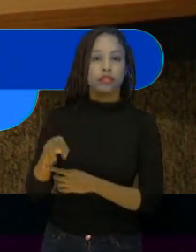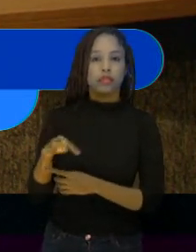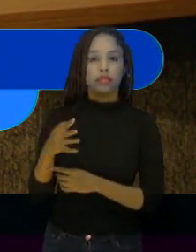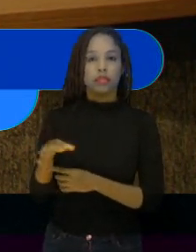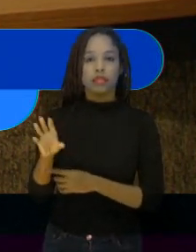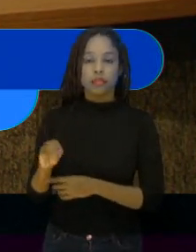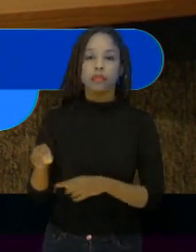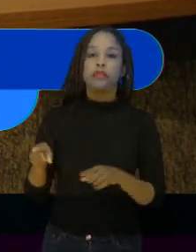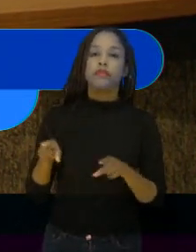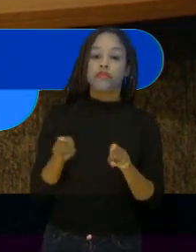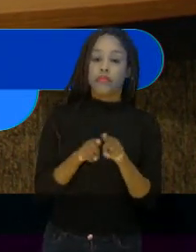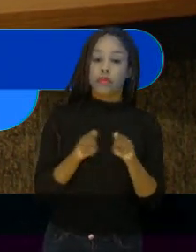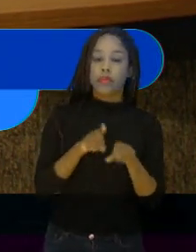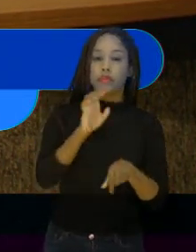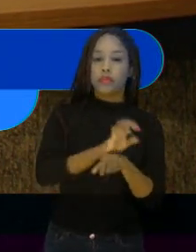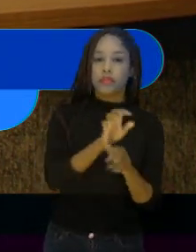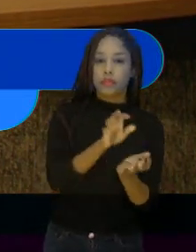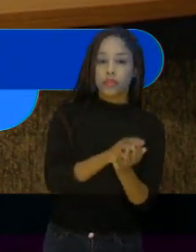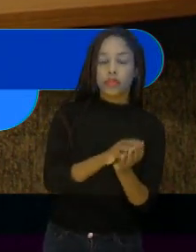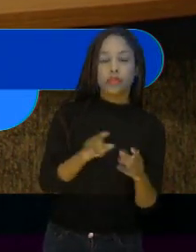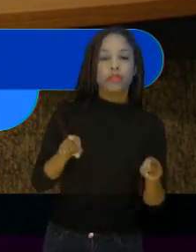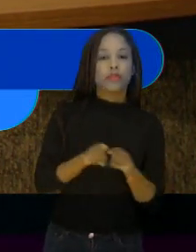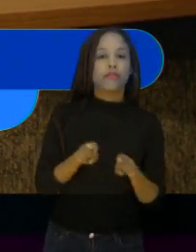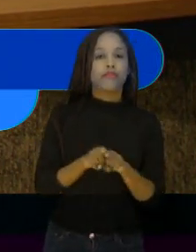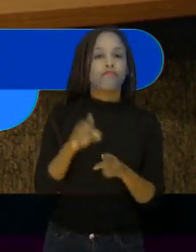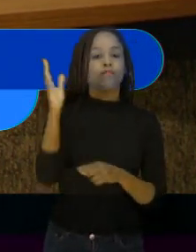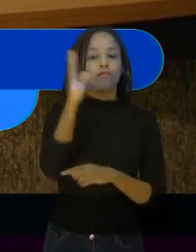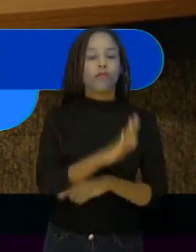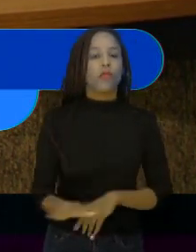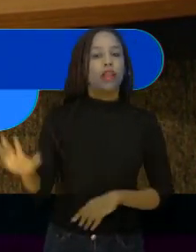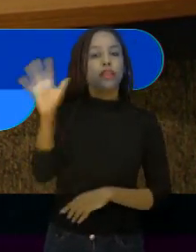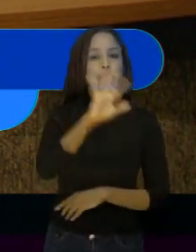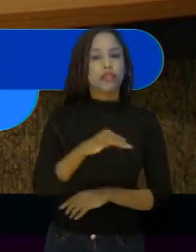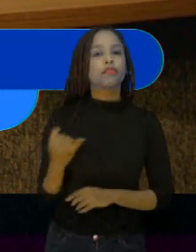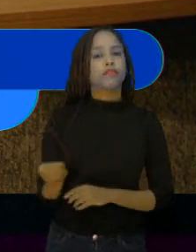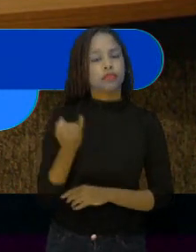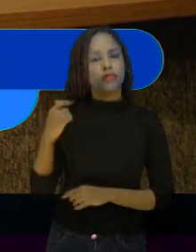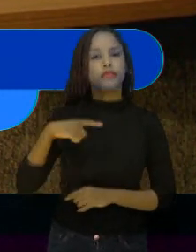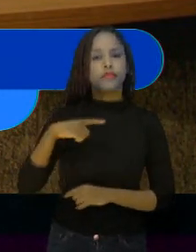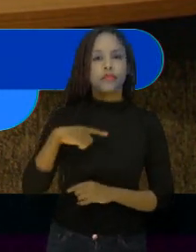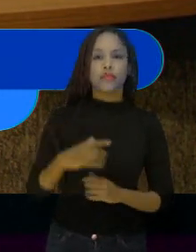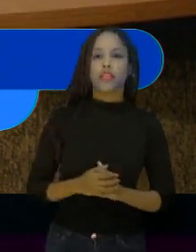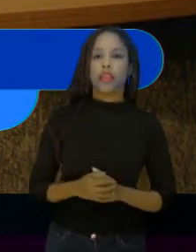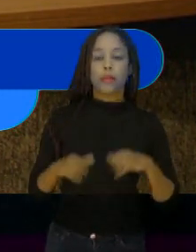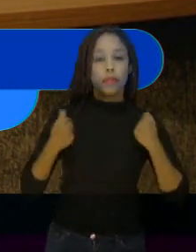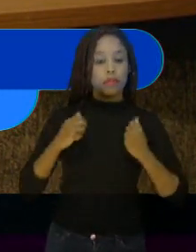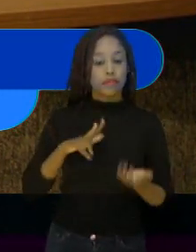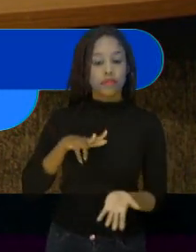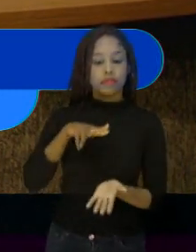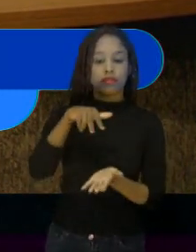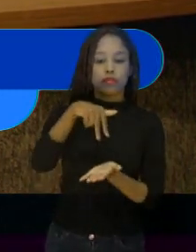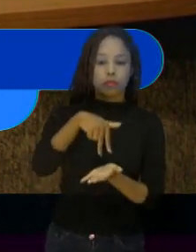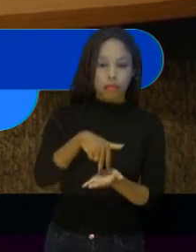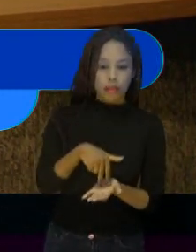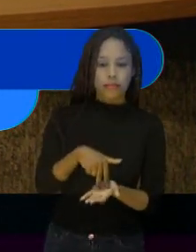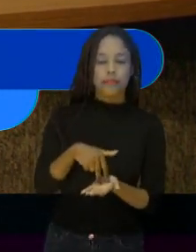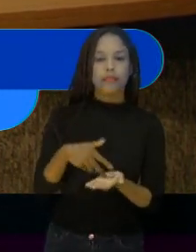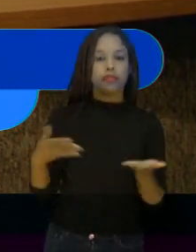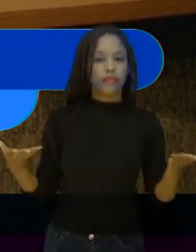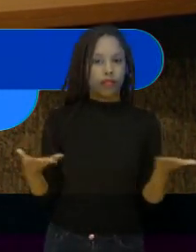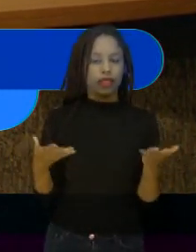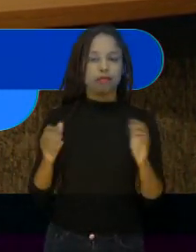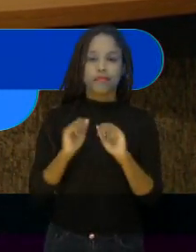estado de Pernambuco e para o nosso Brasil, eu senti a necessidade de vir à tribuna desta Casa